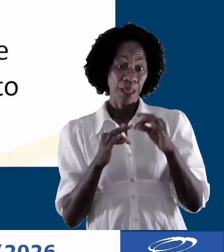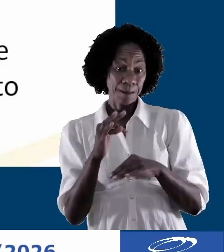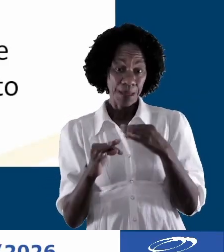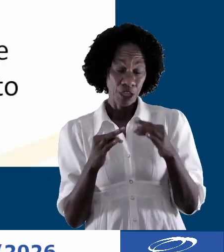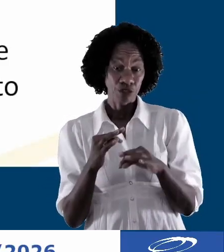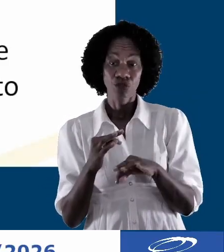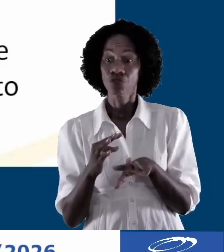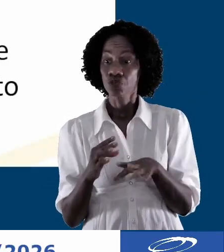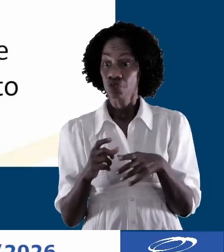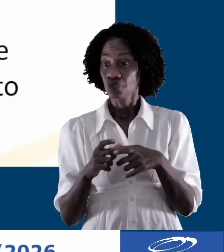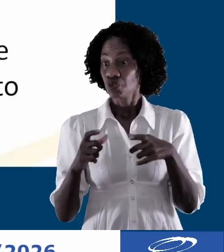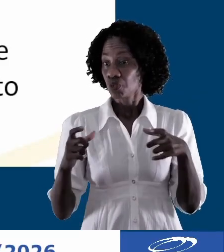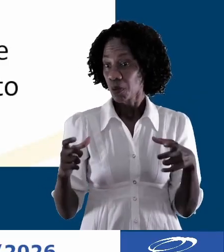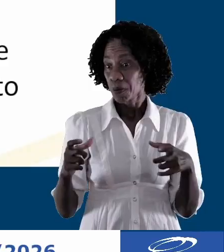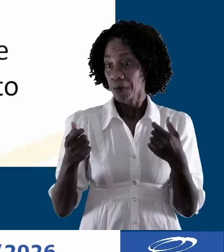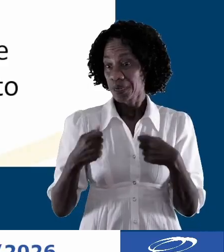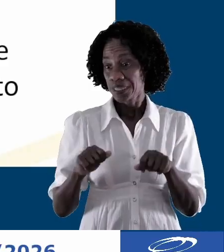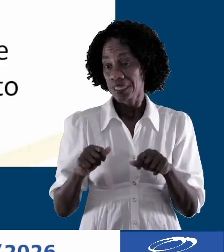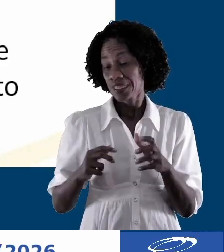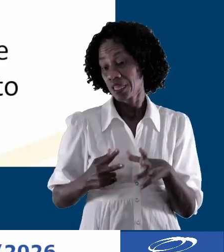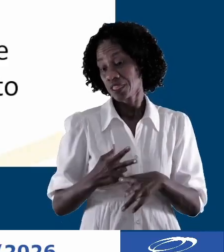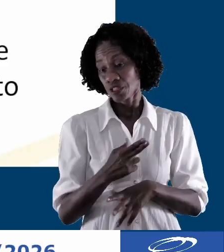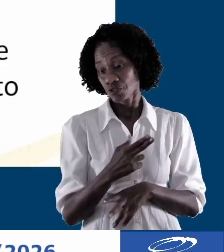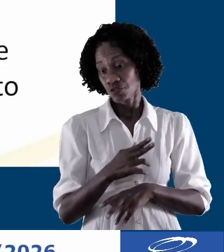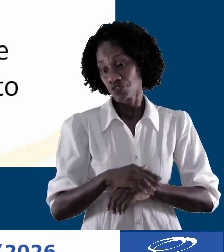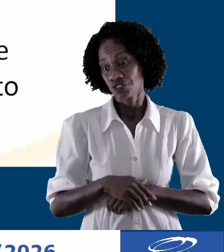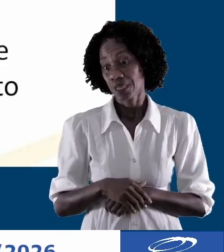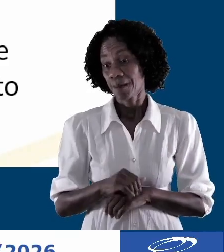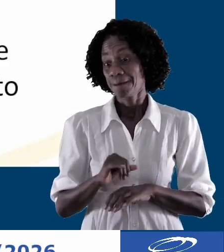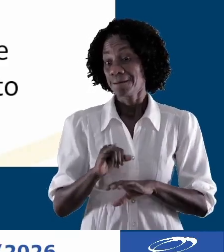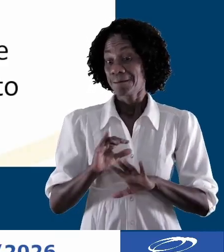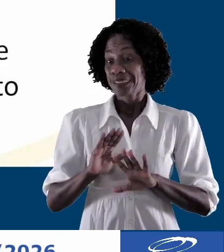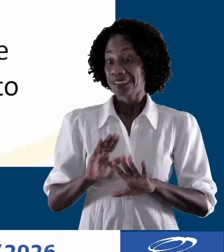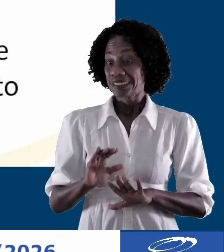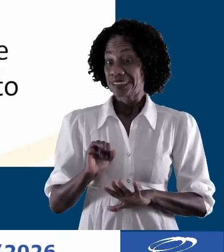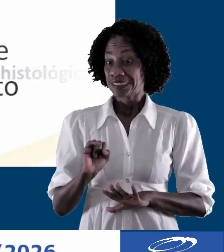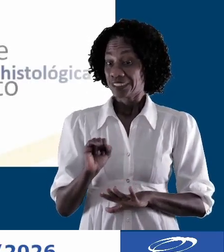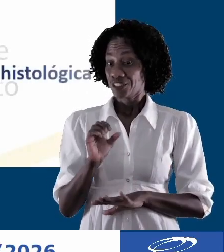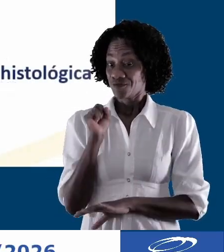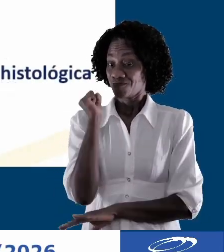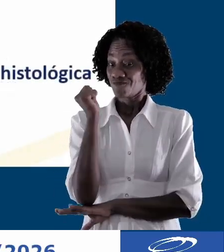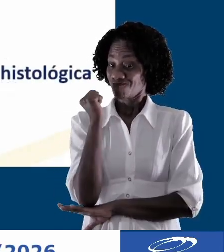quando ela é complicada, tem a outra probabilidade de a cirurgia ser indicada.